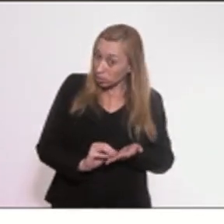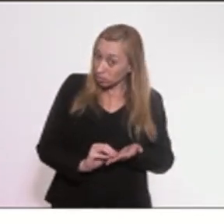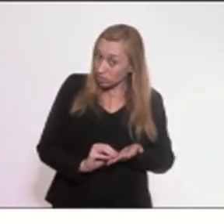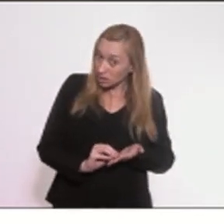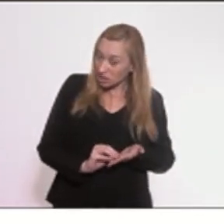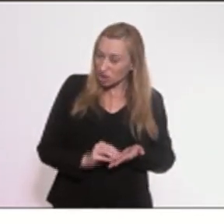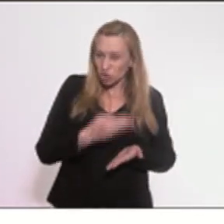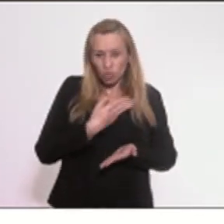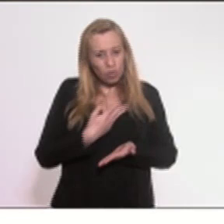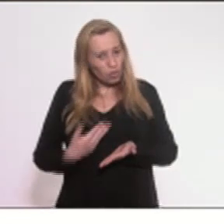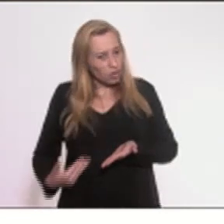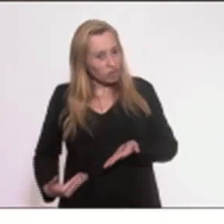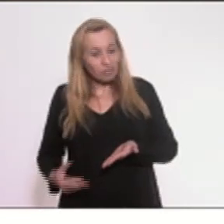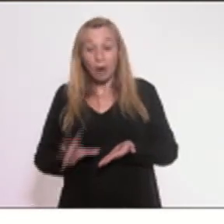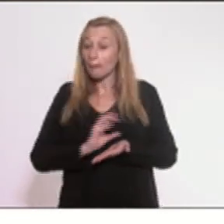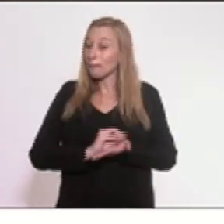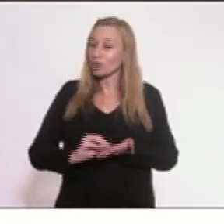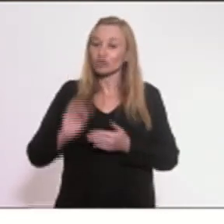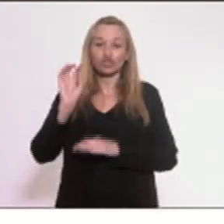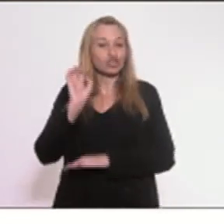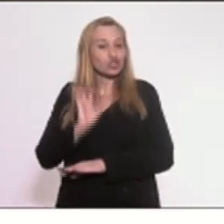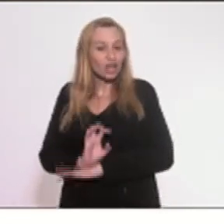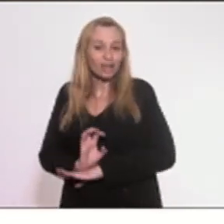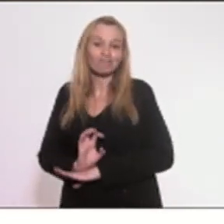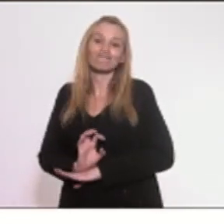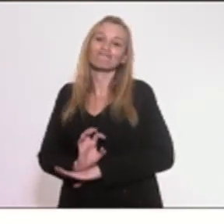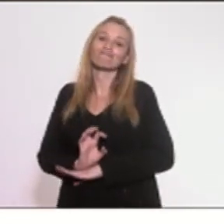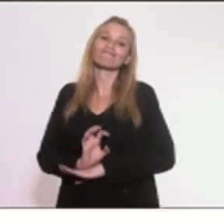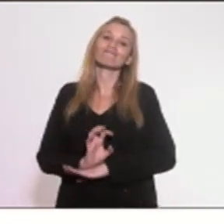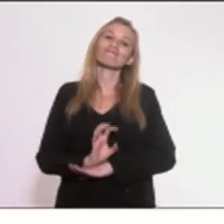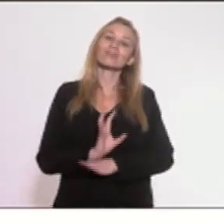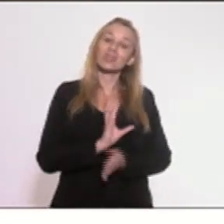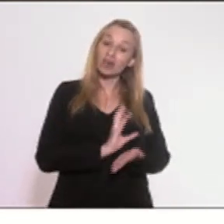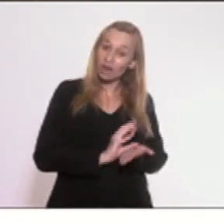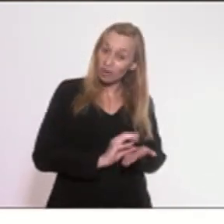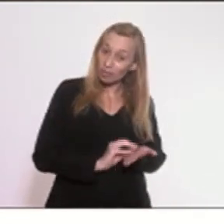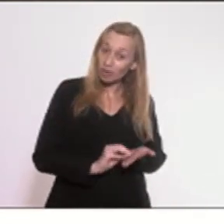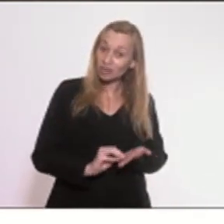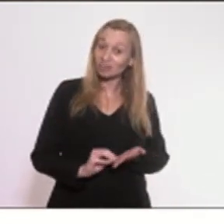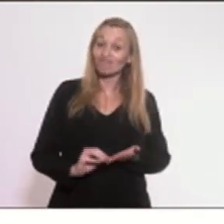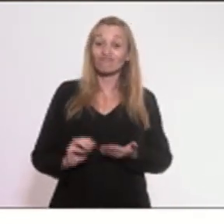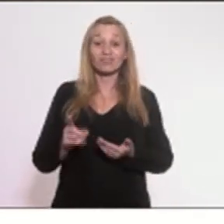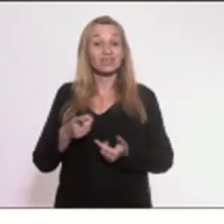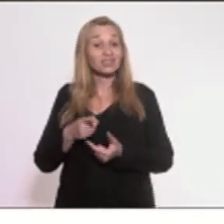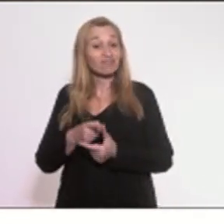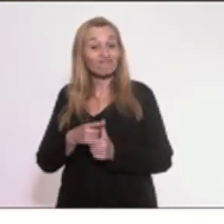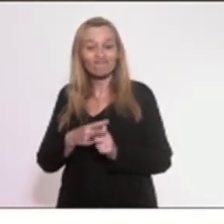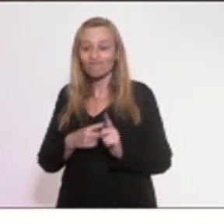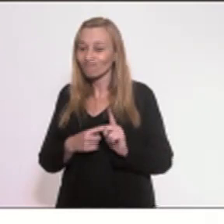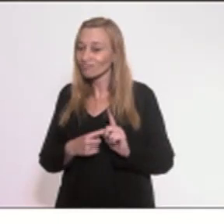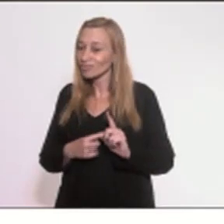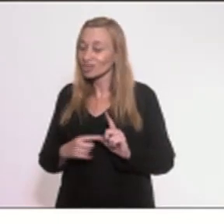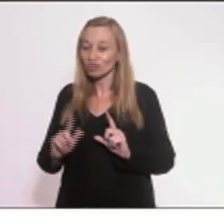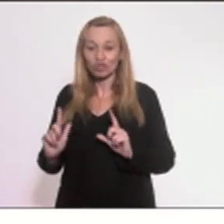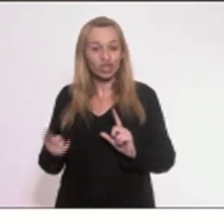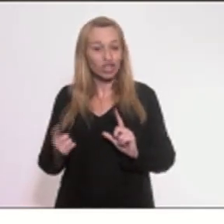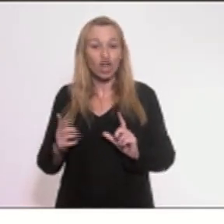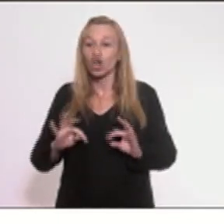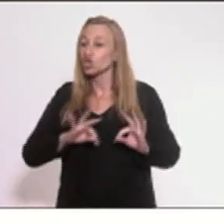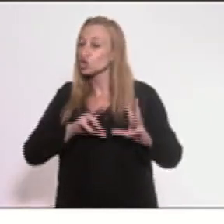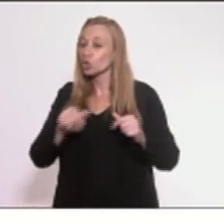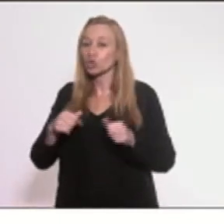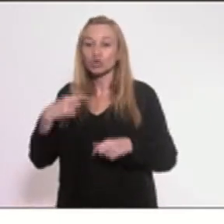de governo, isso é uma pauta de Estado, é uma pauta que independe do seu gestor, todos os políticos